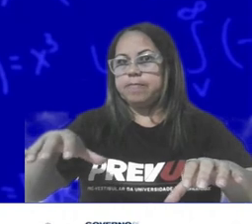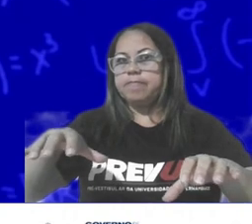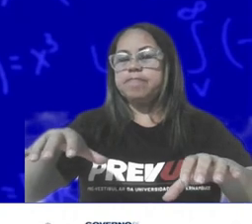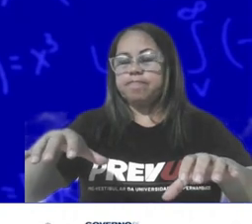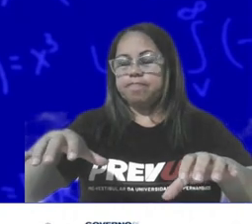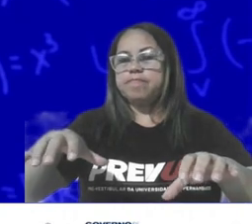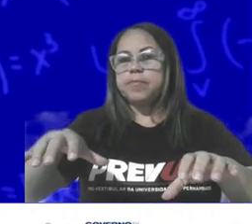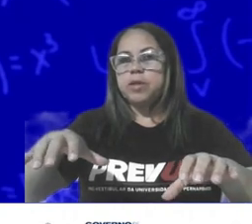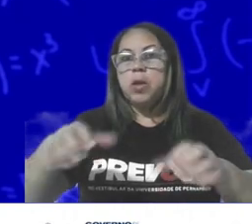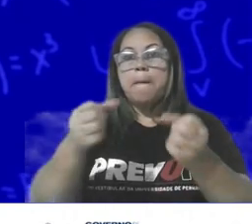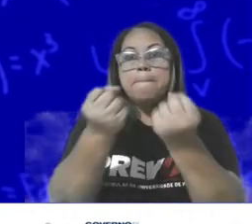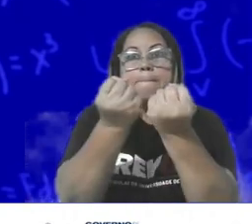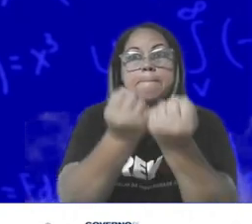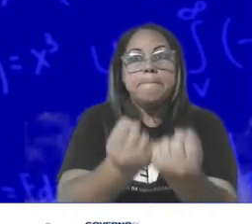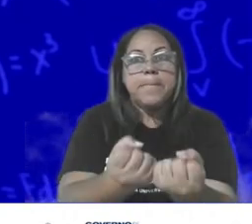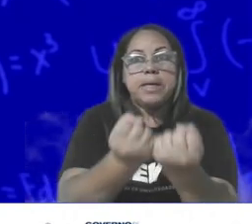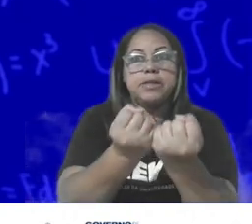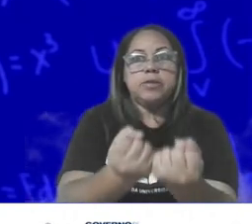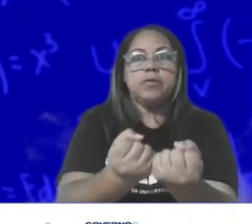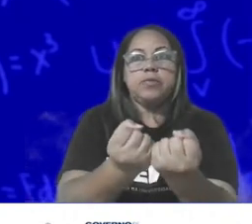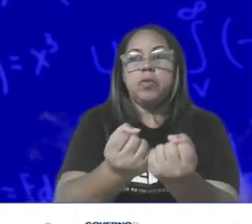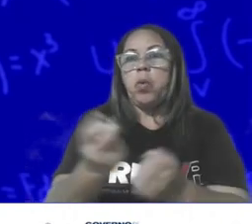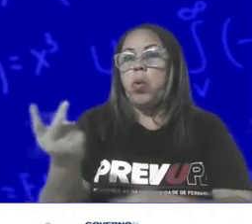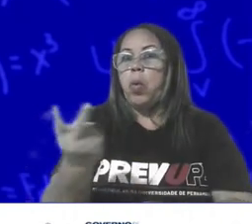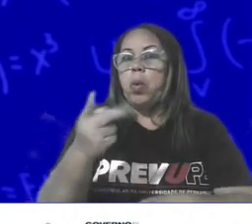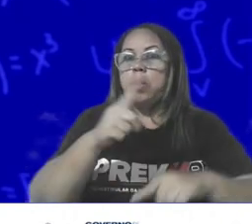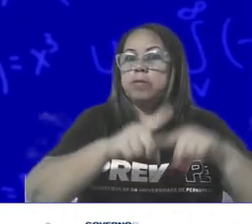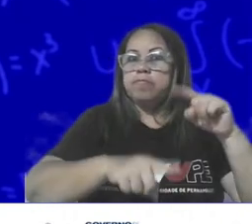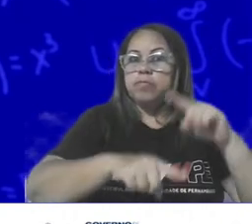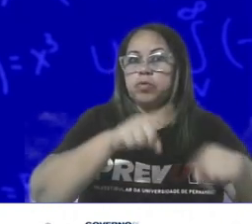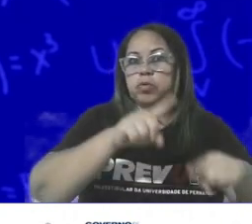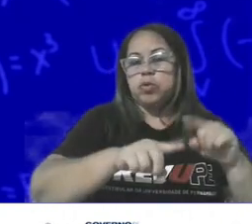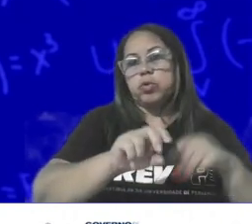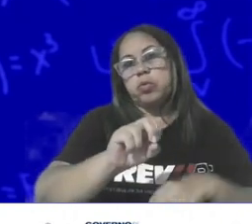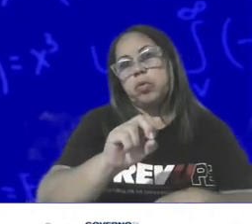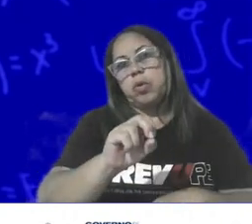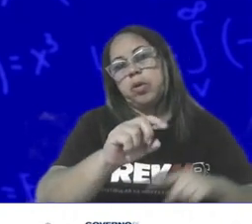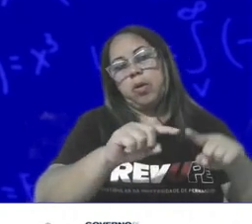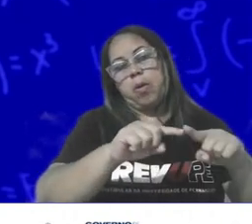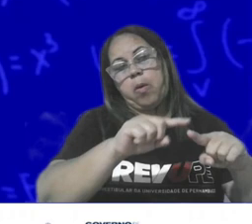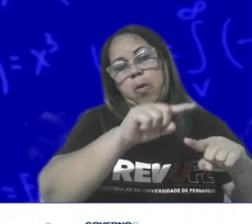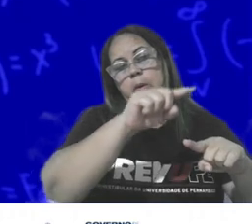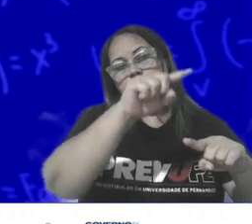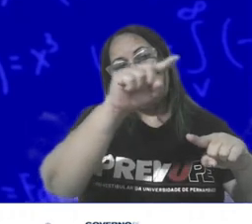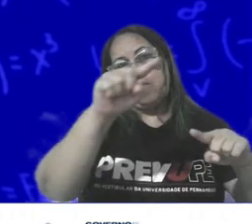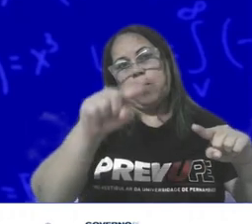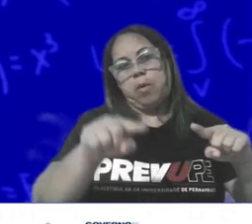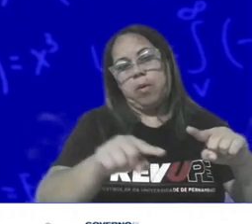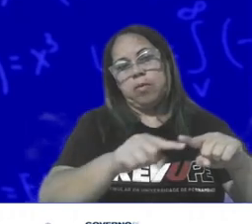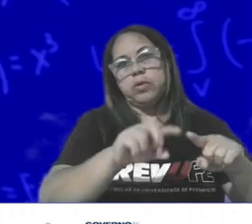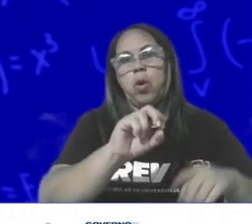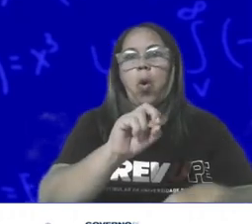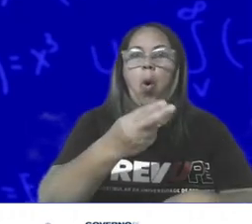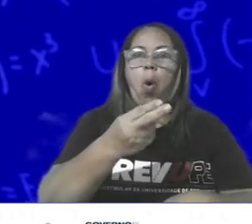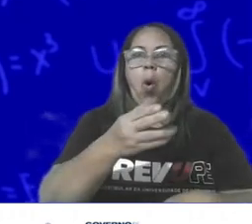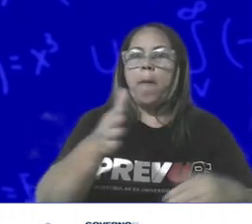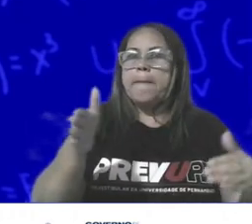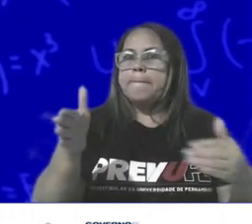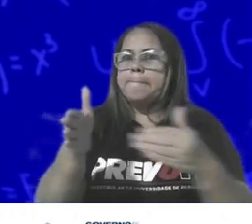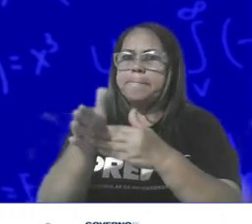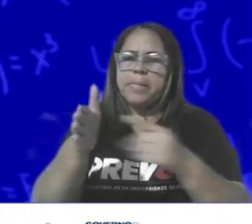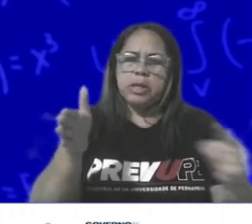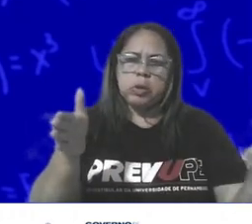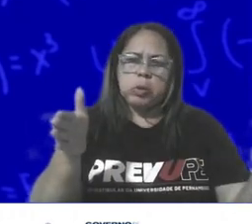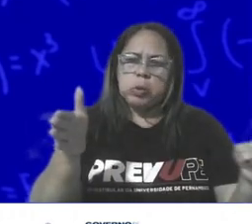massa quando esses corpos são esféricos ou pontuais. Então,